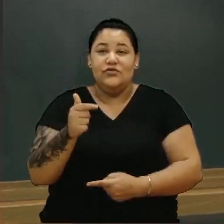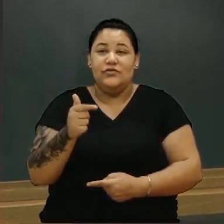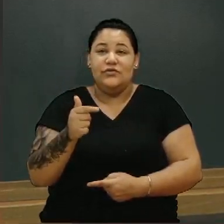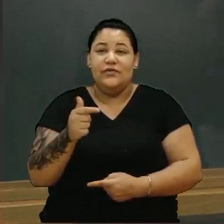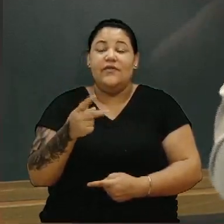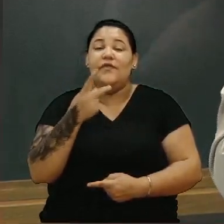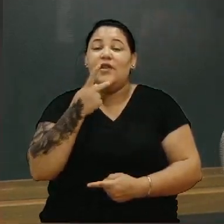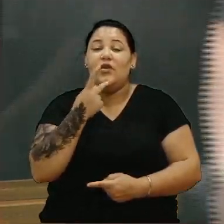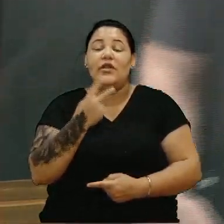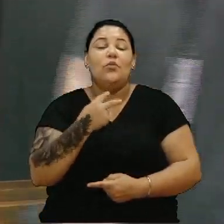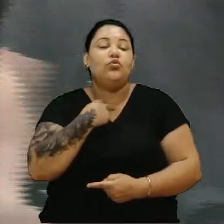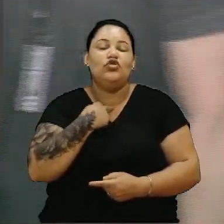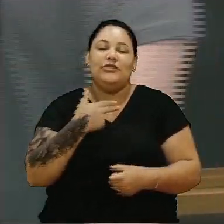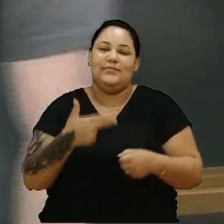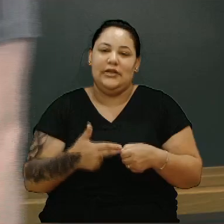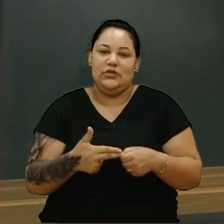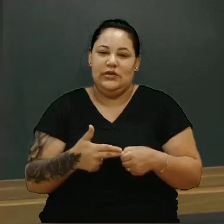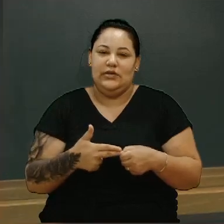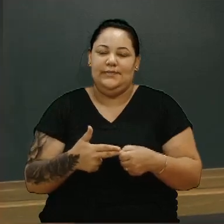caminhões em Vila Cristina.